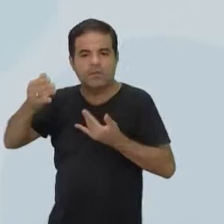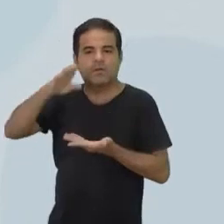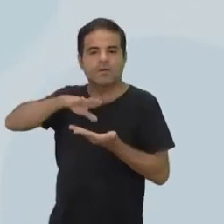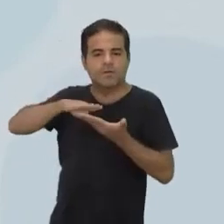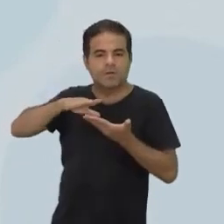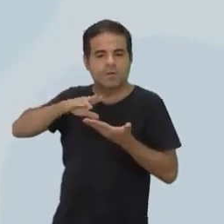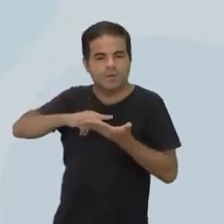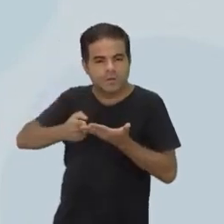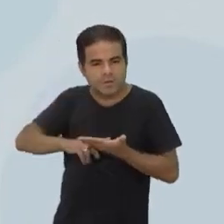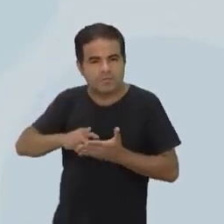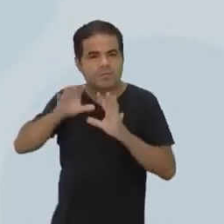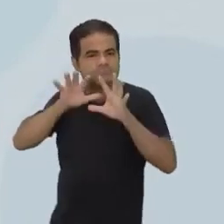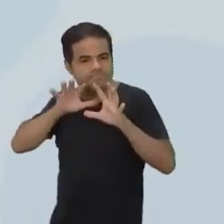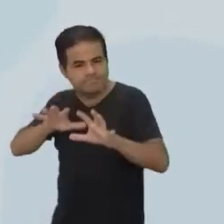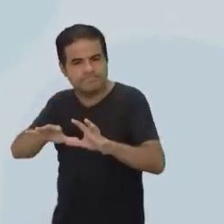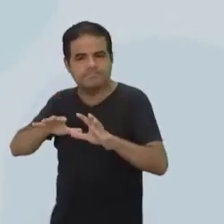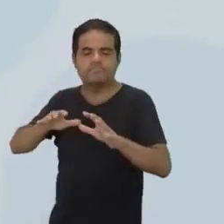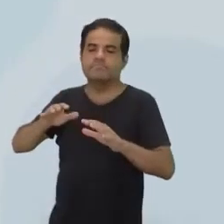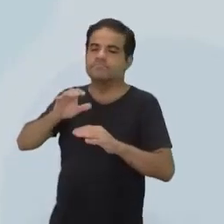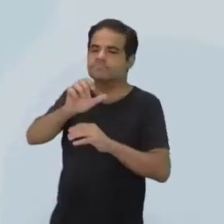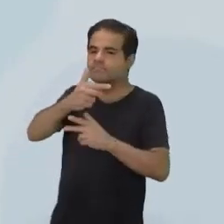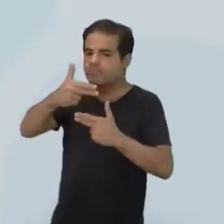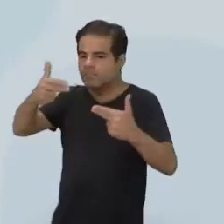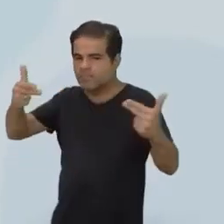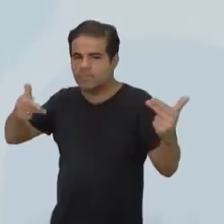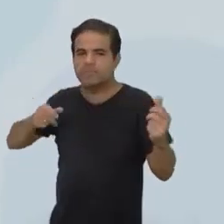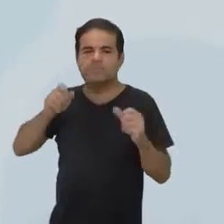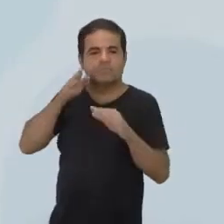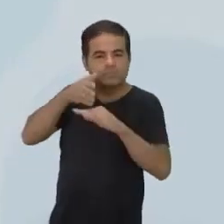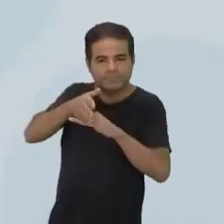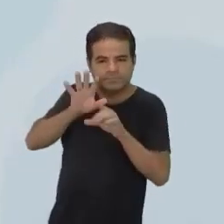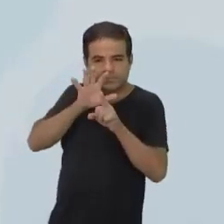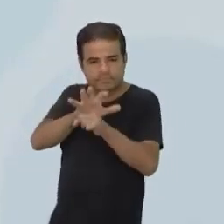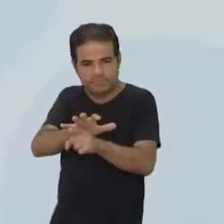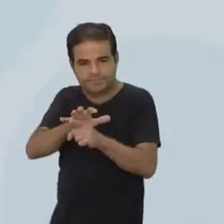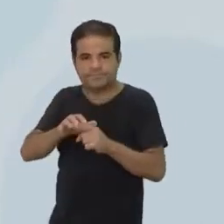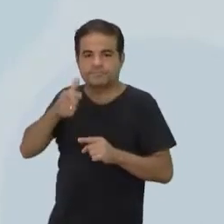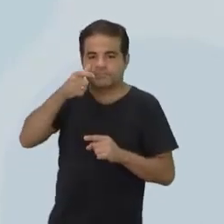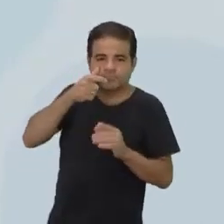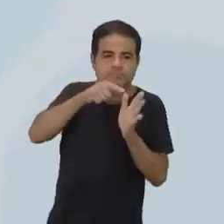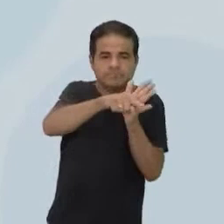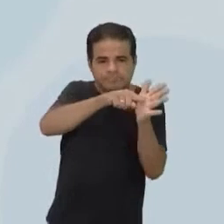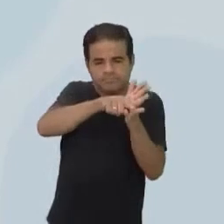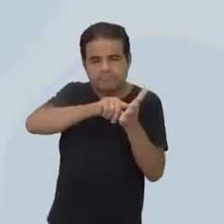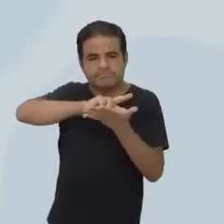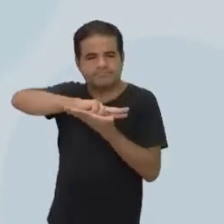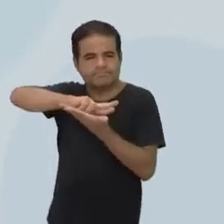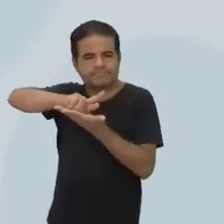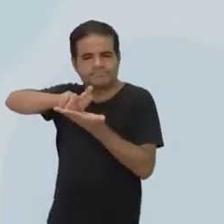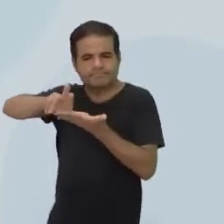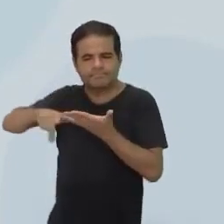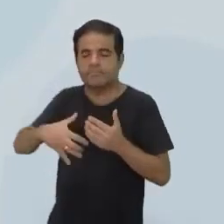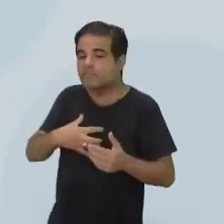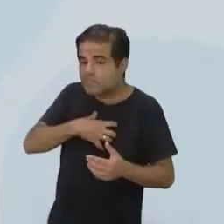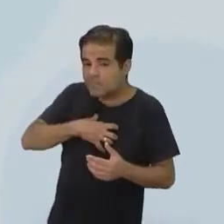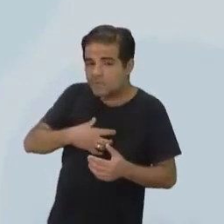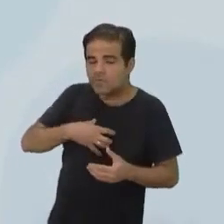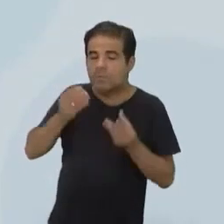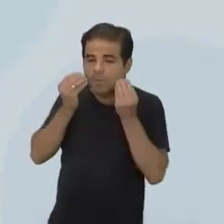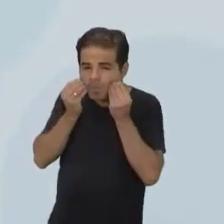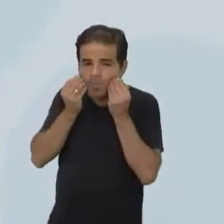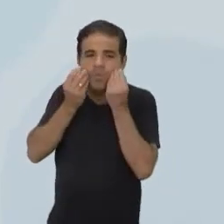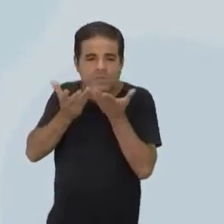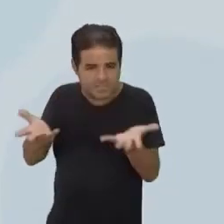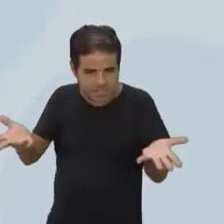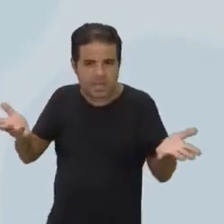interpretar os efeitos dos fenômenos naturais e interferência humana e analisar as diversas formas de